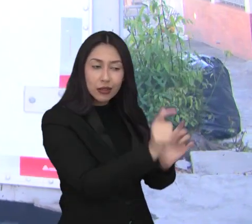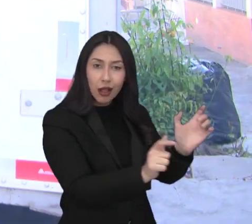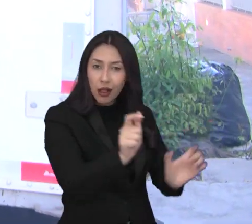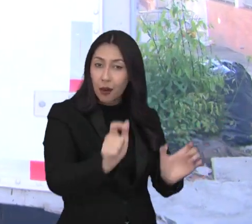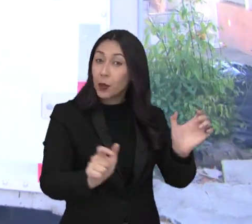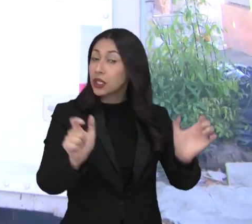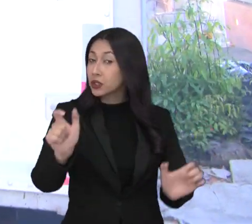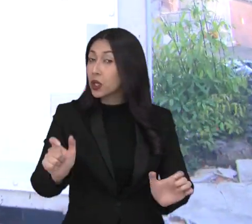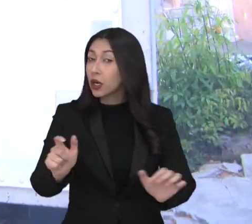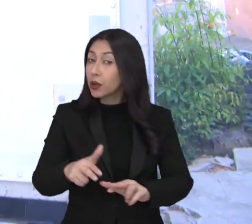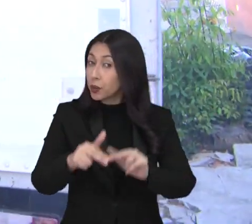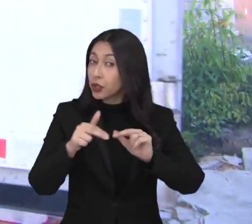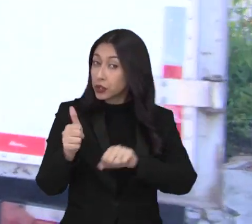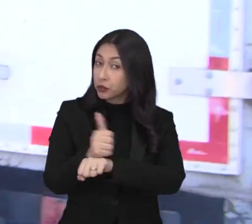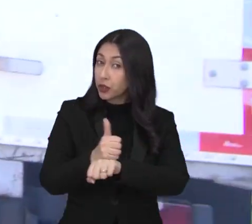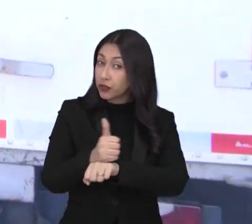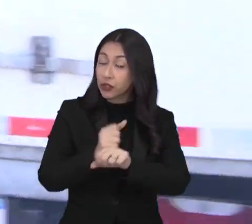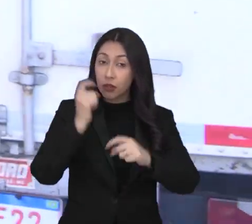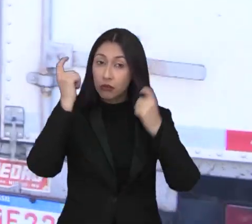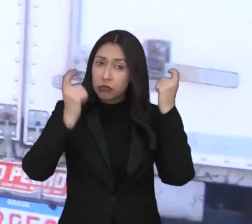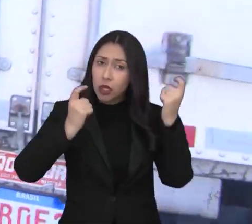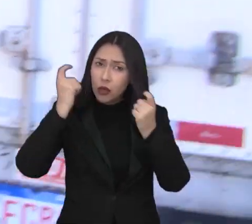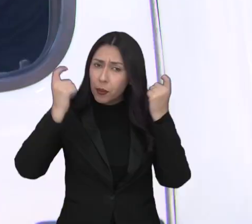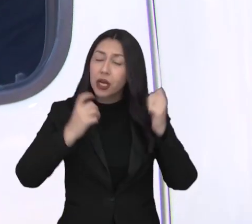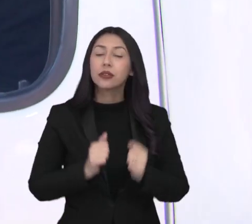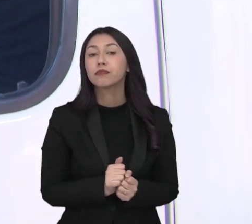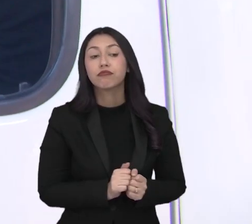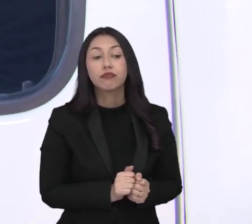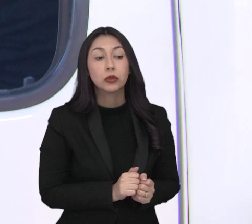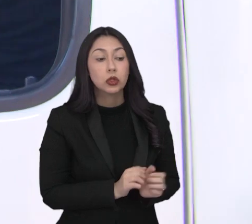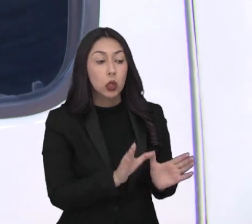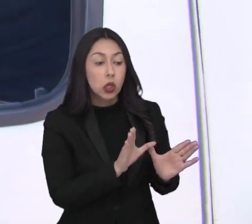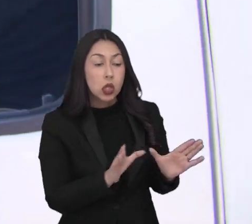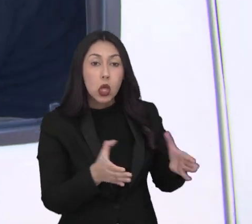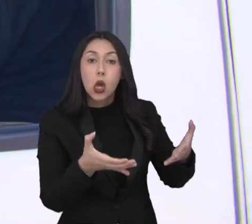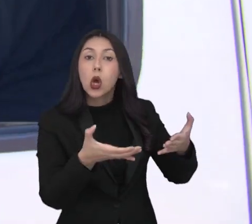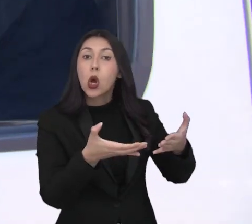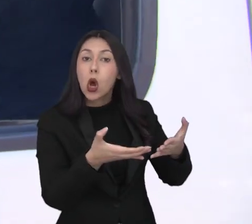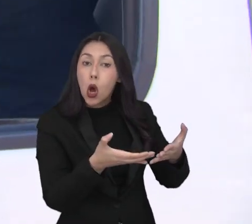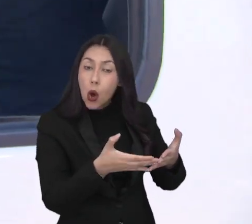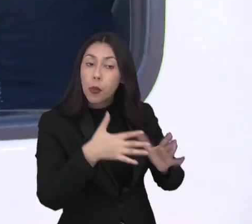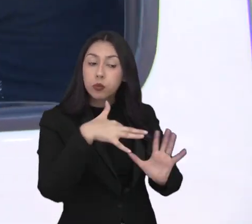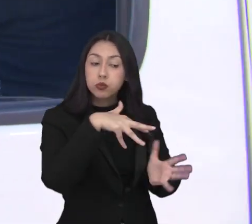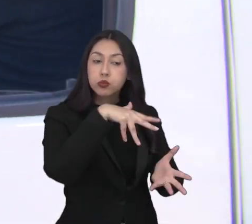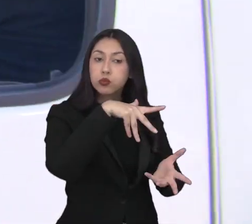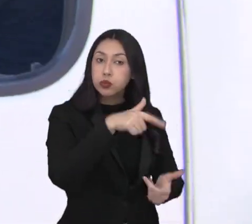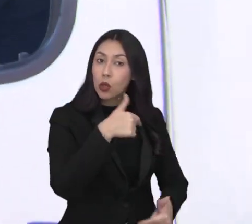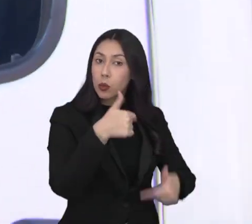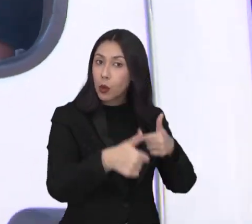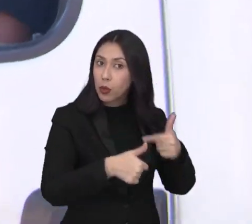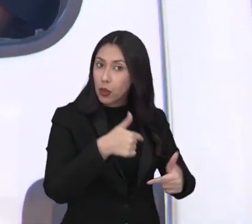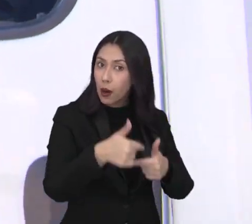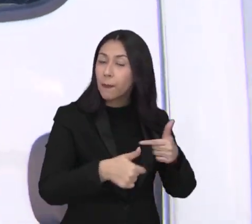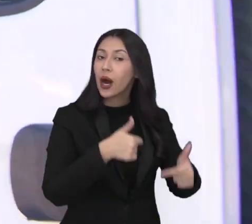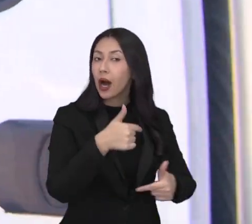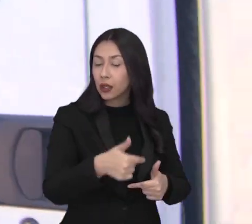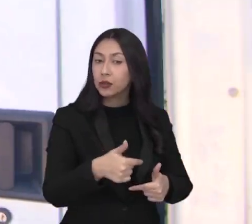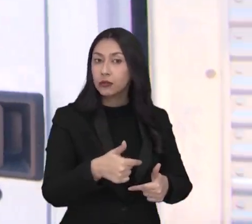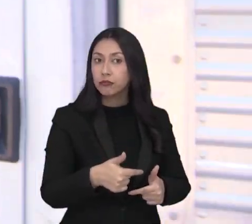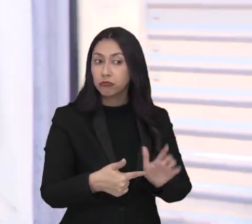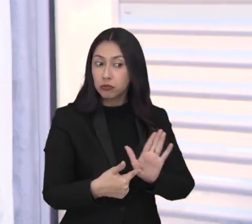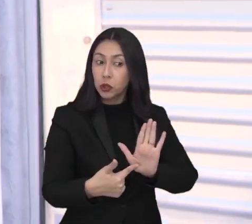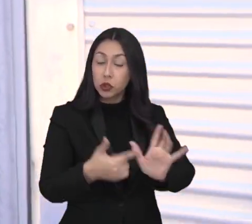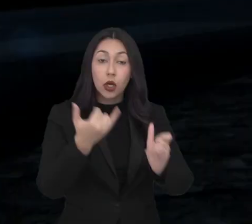motivo de preocupação dos especialistas. A Organização Internacional do Trabalho, uma agência da ONU, divulgou